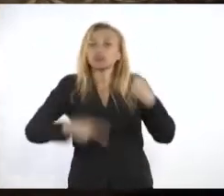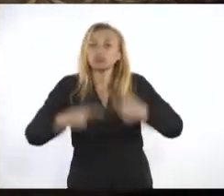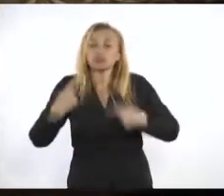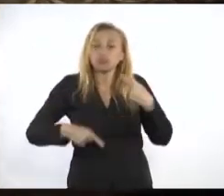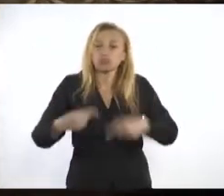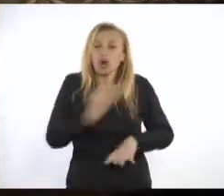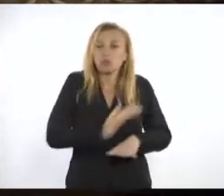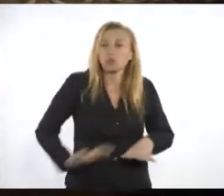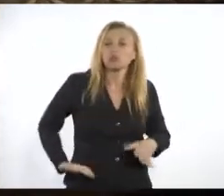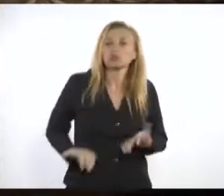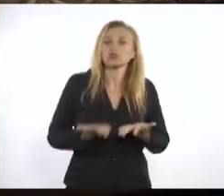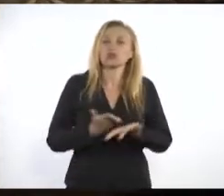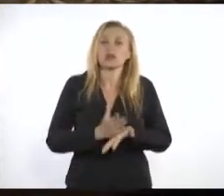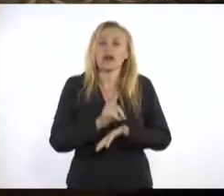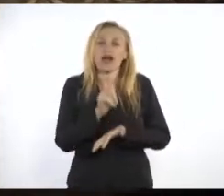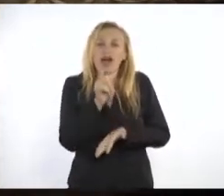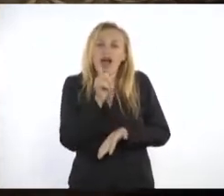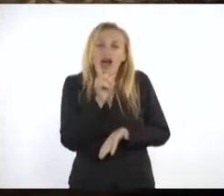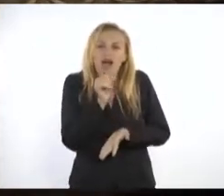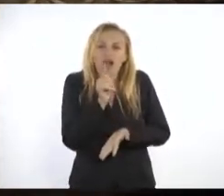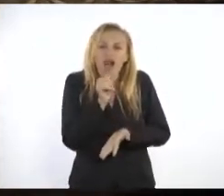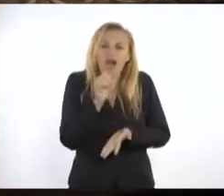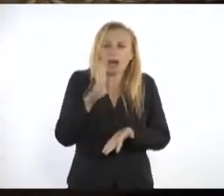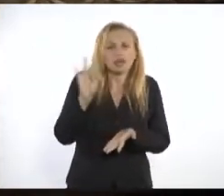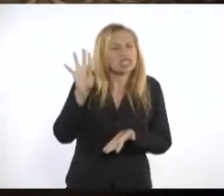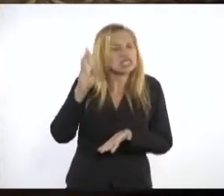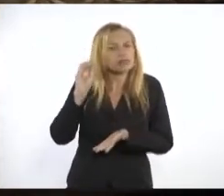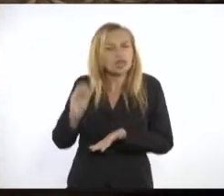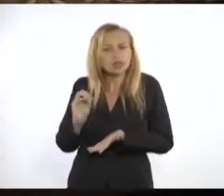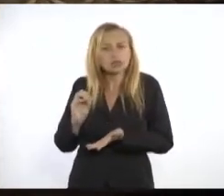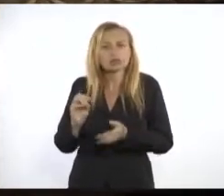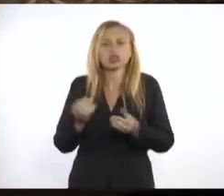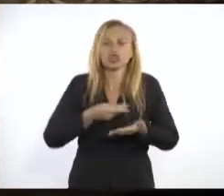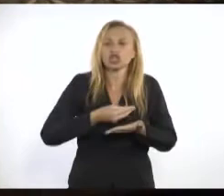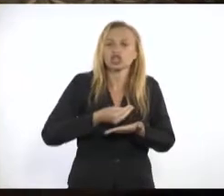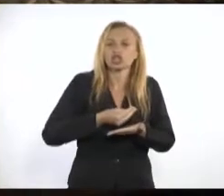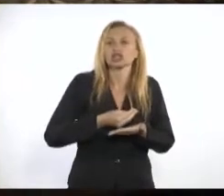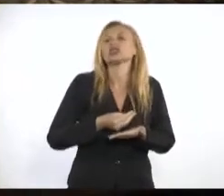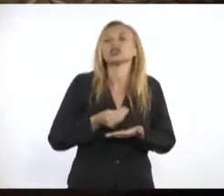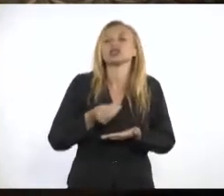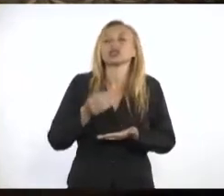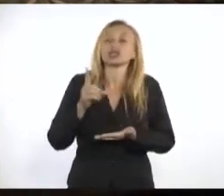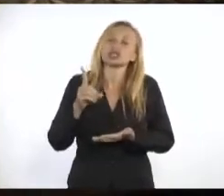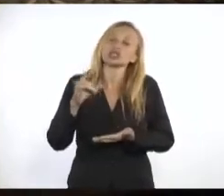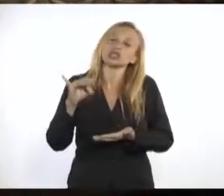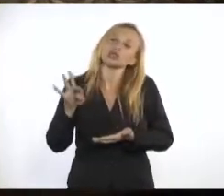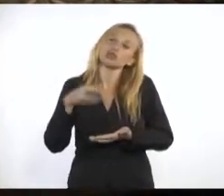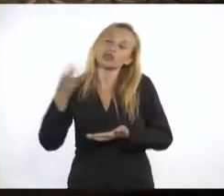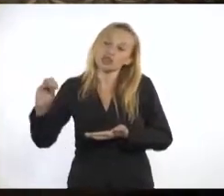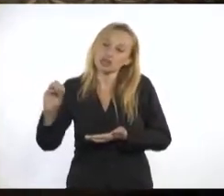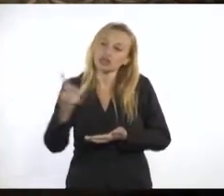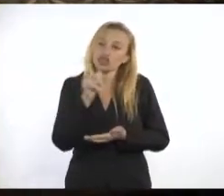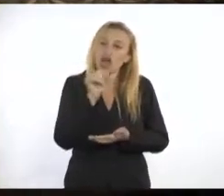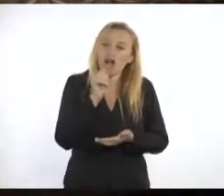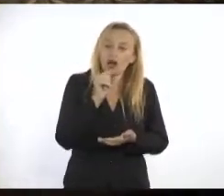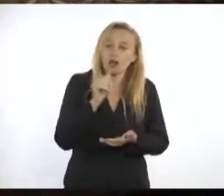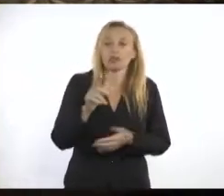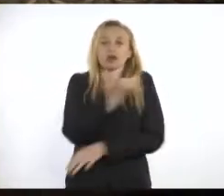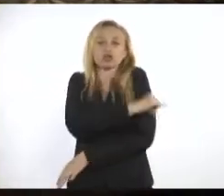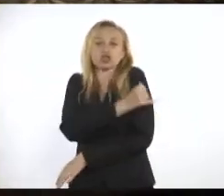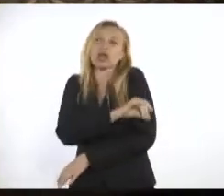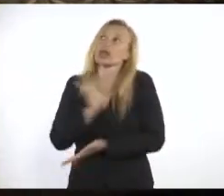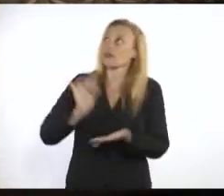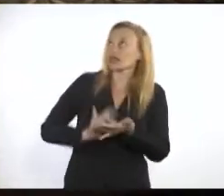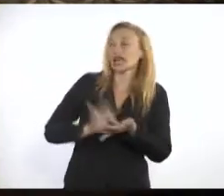o abastecimento e distribuição de água no estado do Rio de Janeiro. Na verdade, senhor presidente, eu